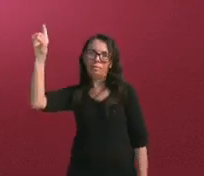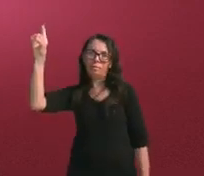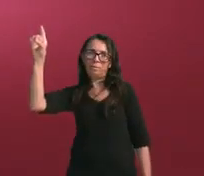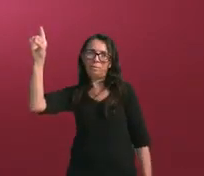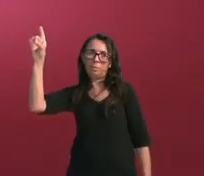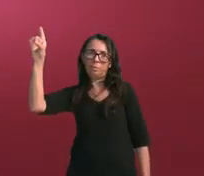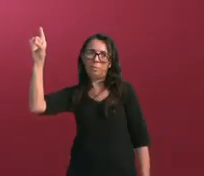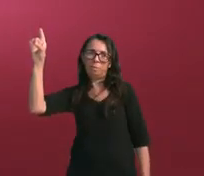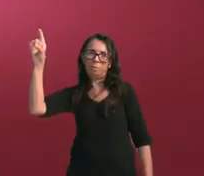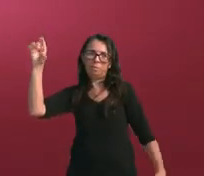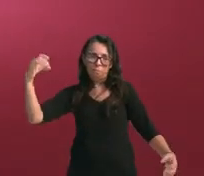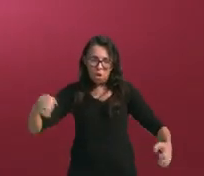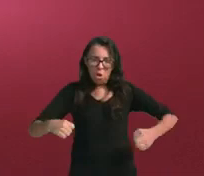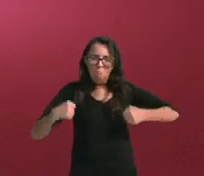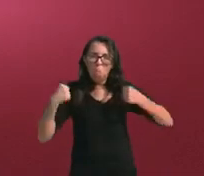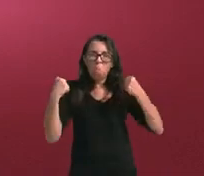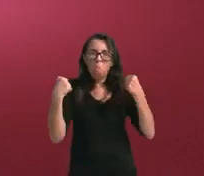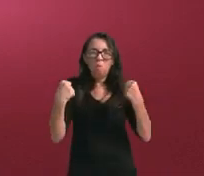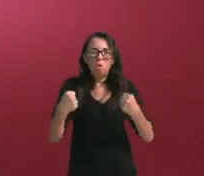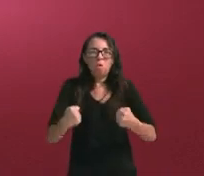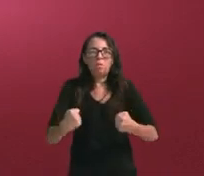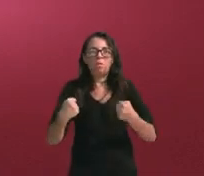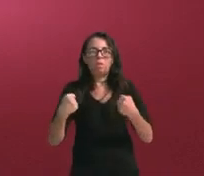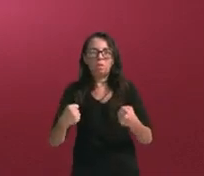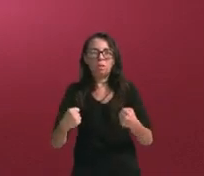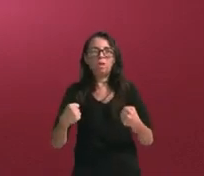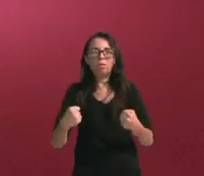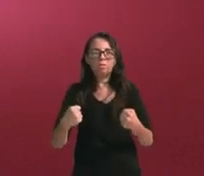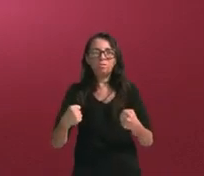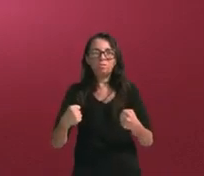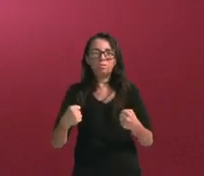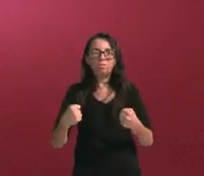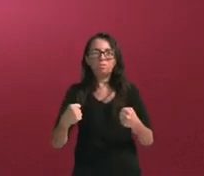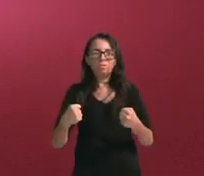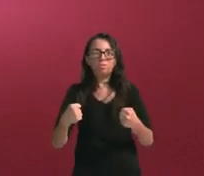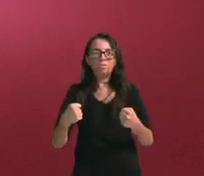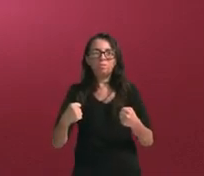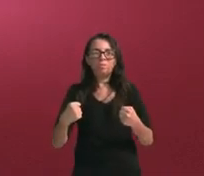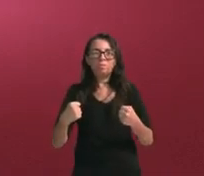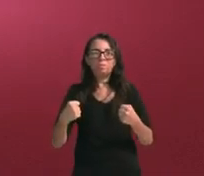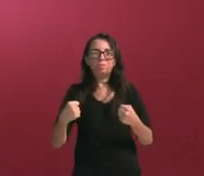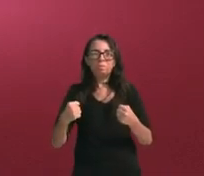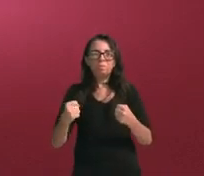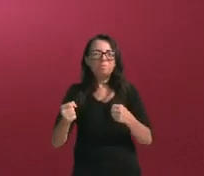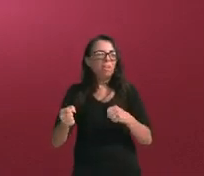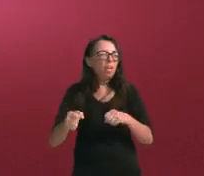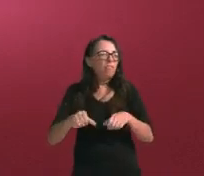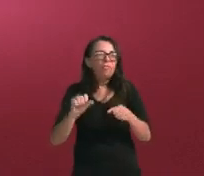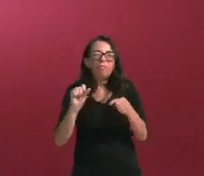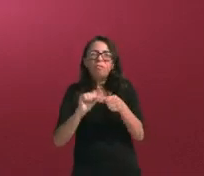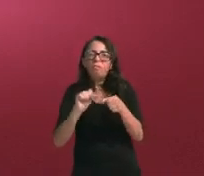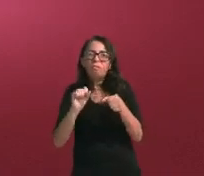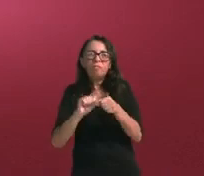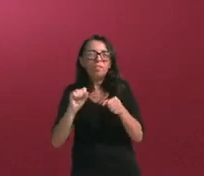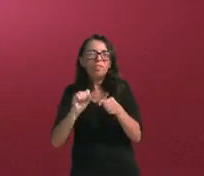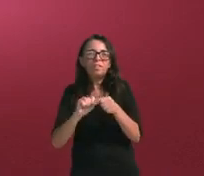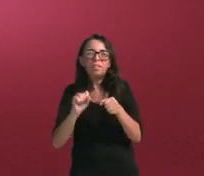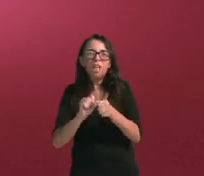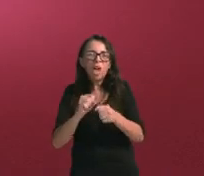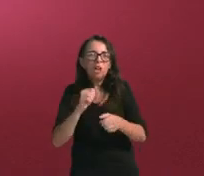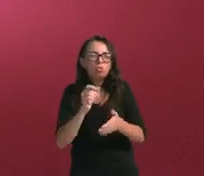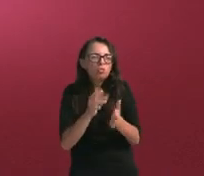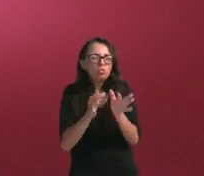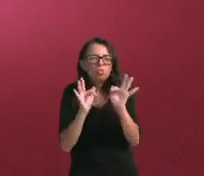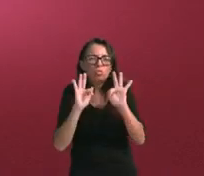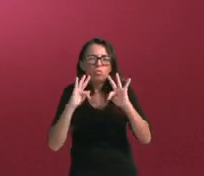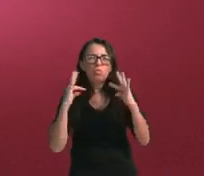amado, todos os hinos, mas eu gosto bastante dos hinos, os cânticos que exaltam o nome do nosso Deus. E